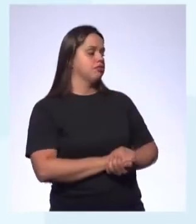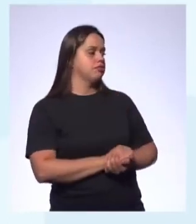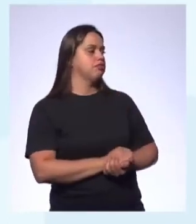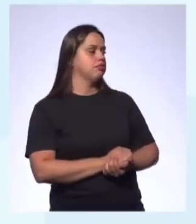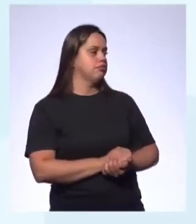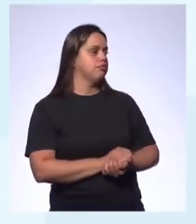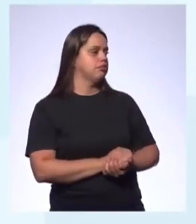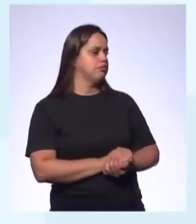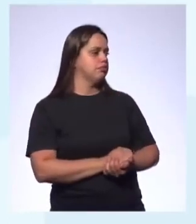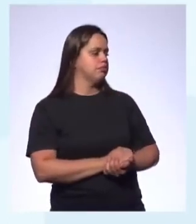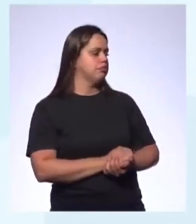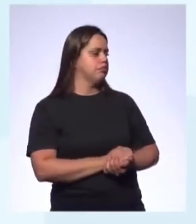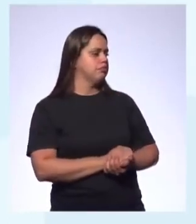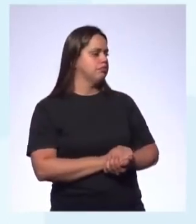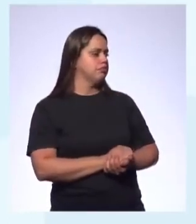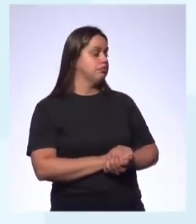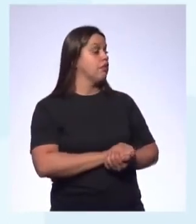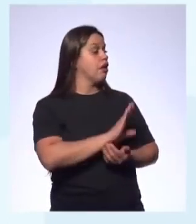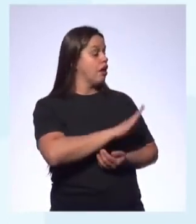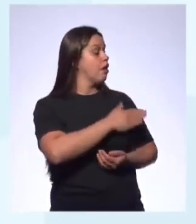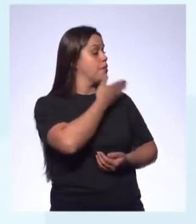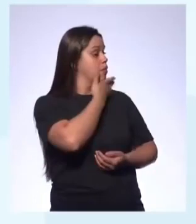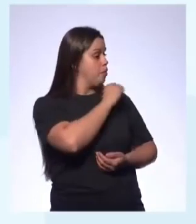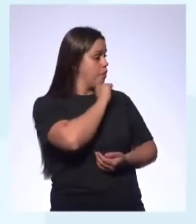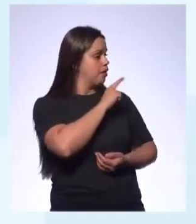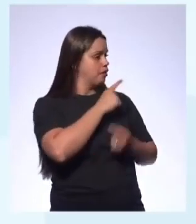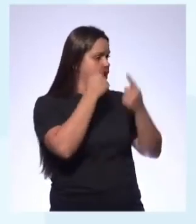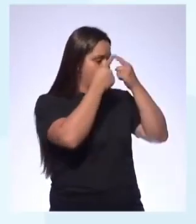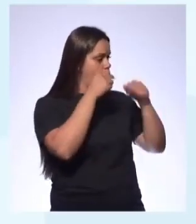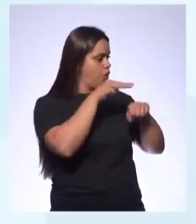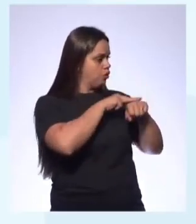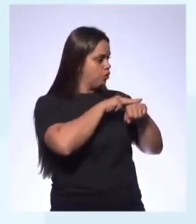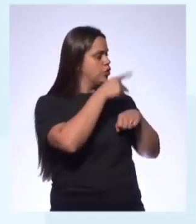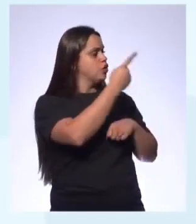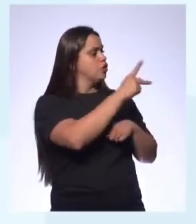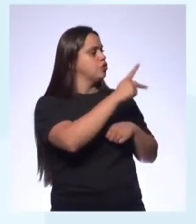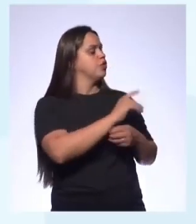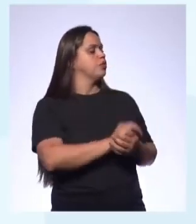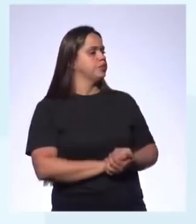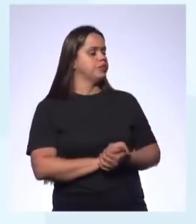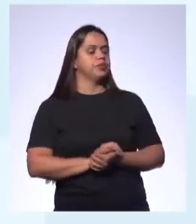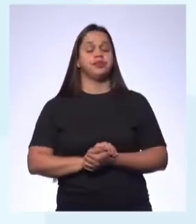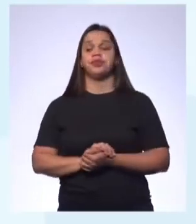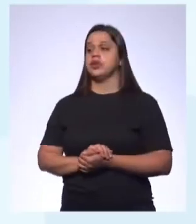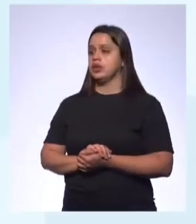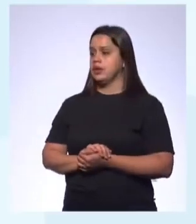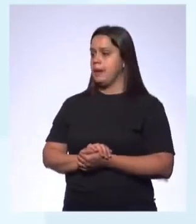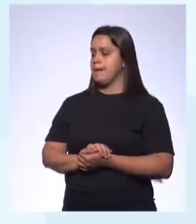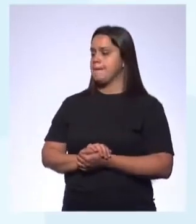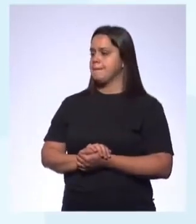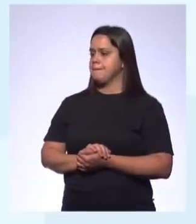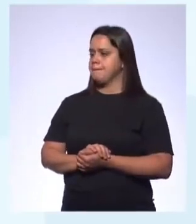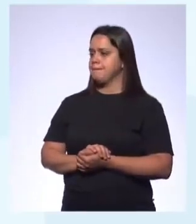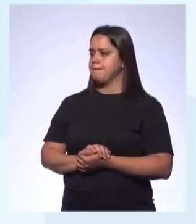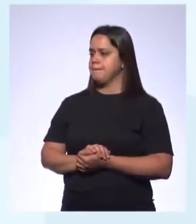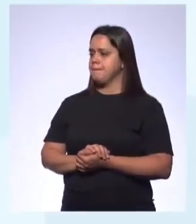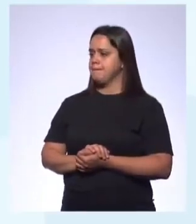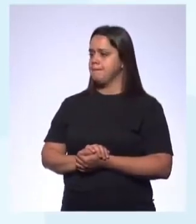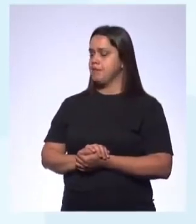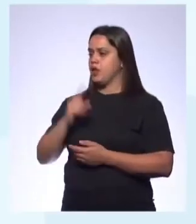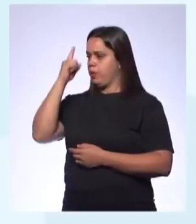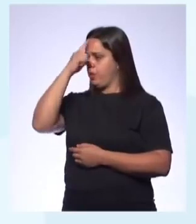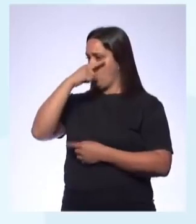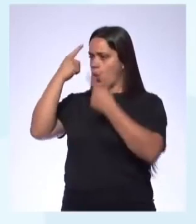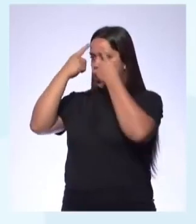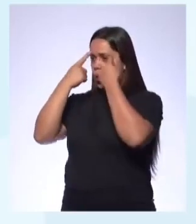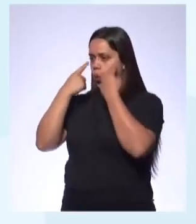too. What about you? Meu pai tem olhos castanhos também. E você? E o seu? E você? It's oval like my mom. Meu rosto é